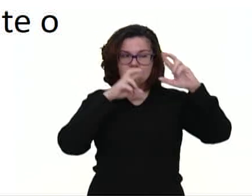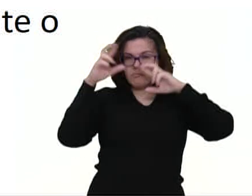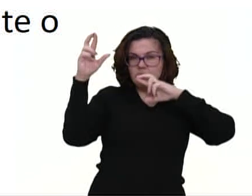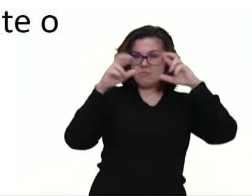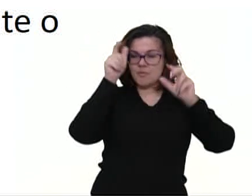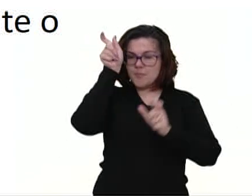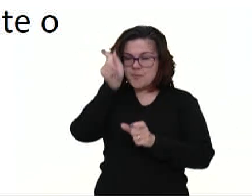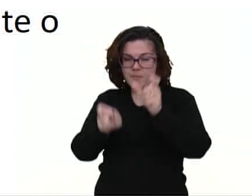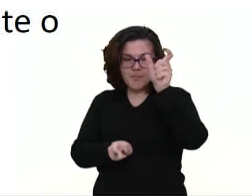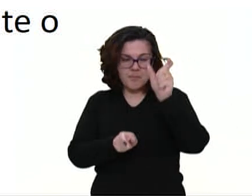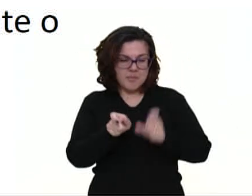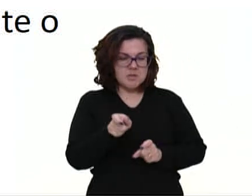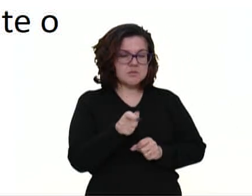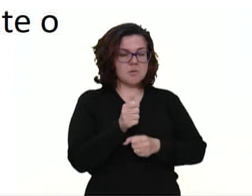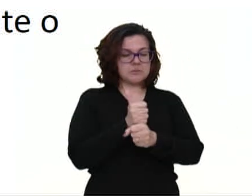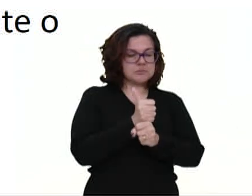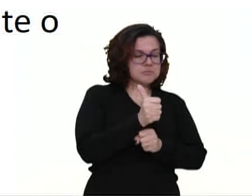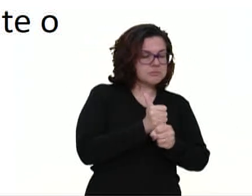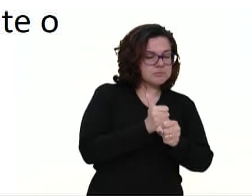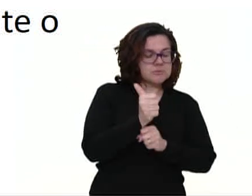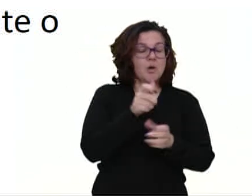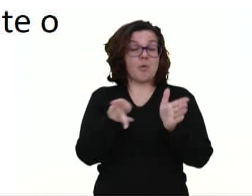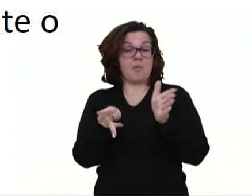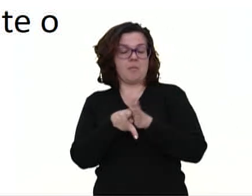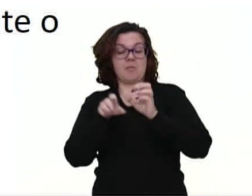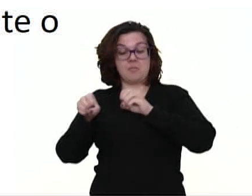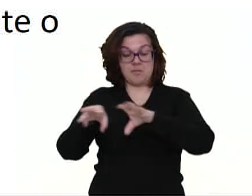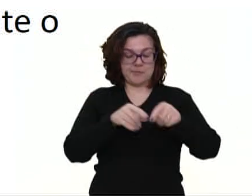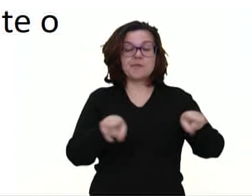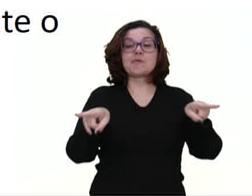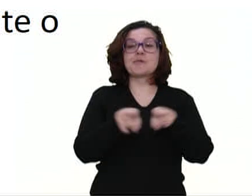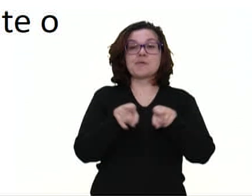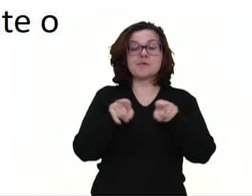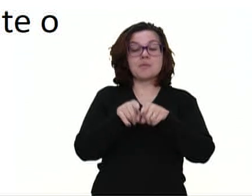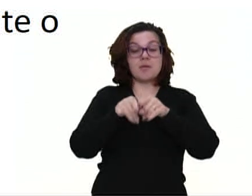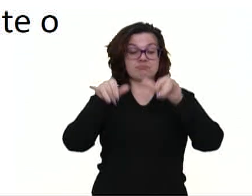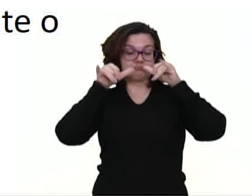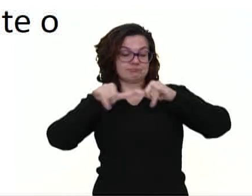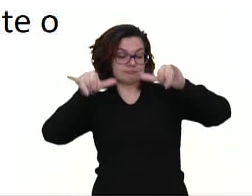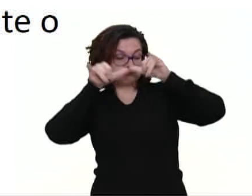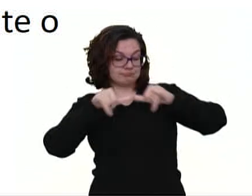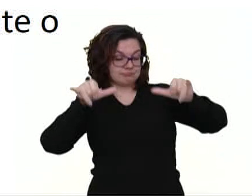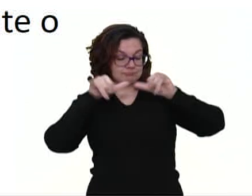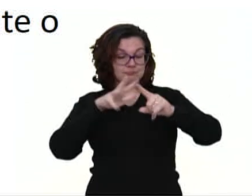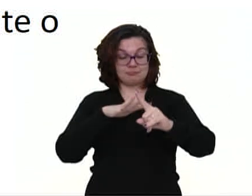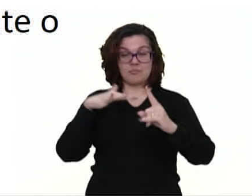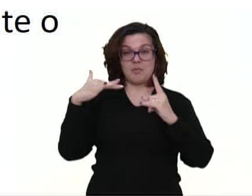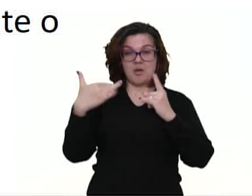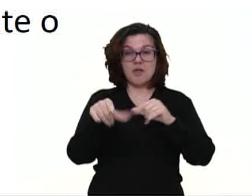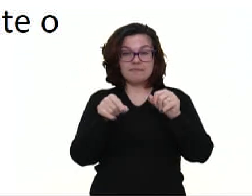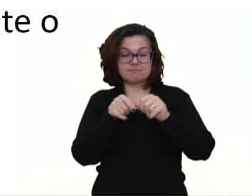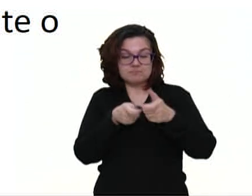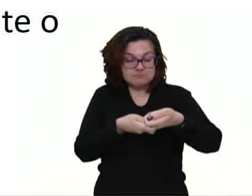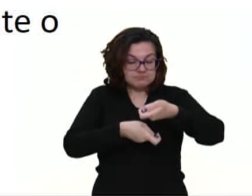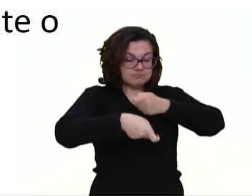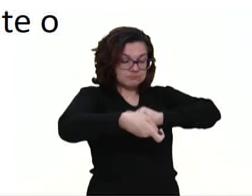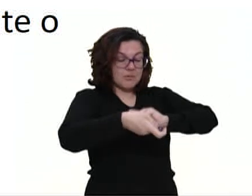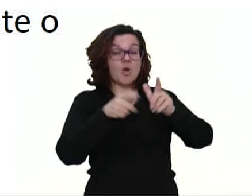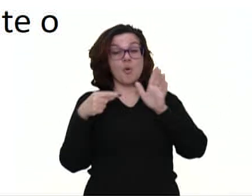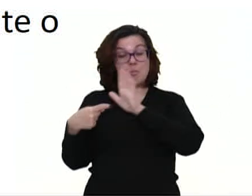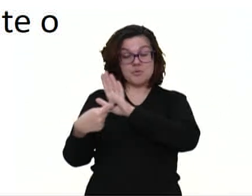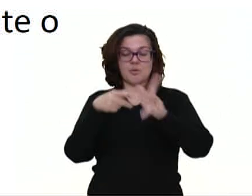cidadãos, controla a educação e os meios de comunicação e busca moldar a consciência da população com